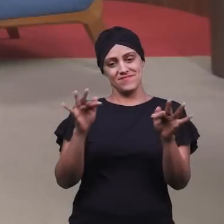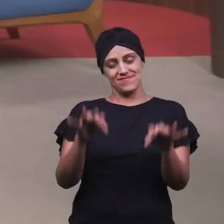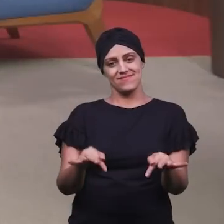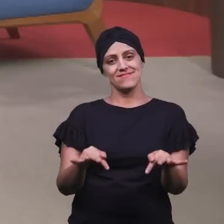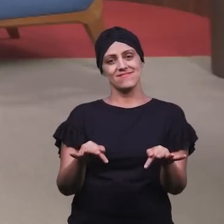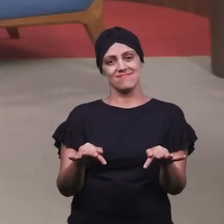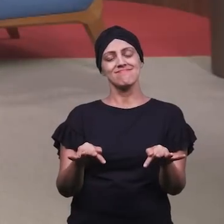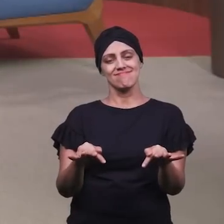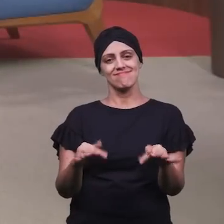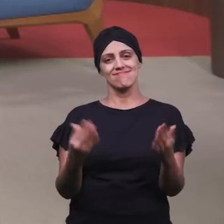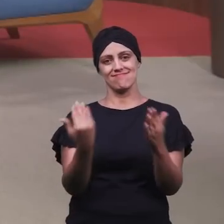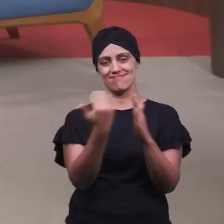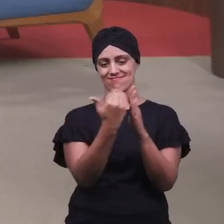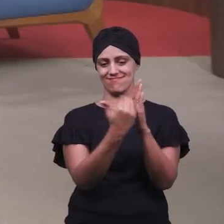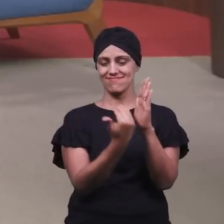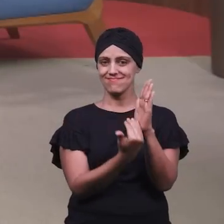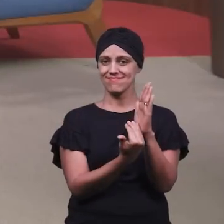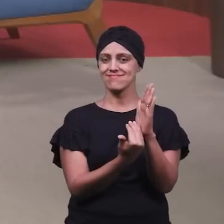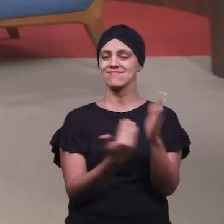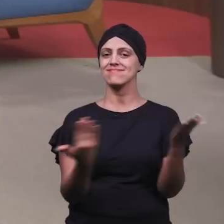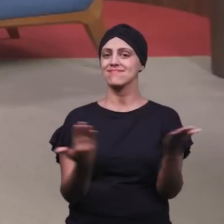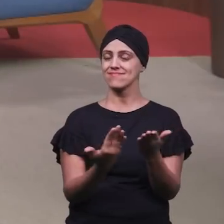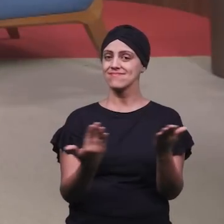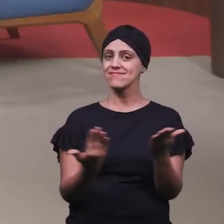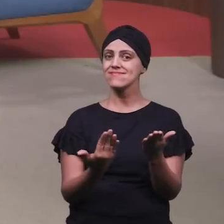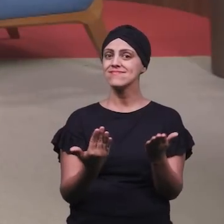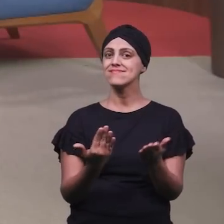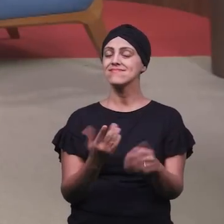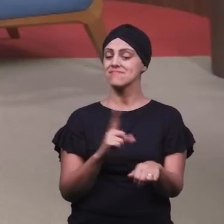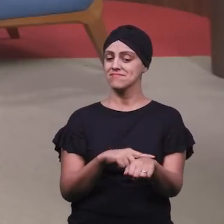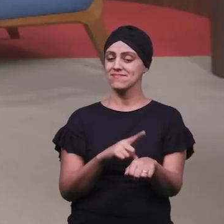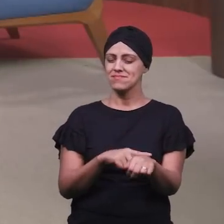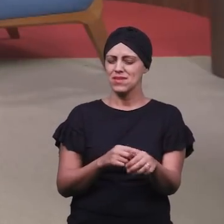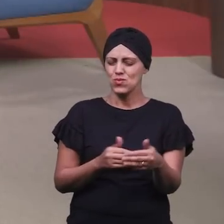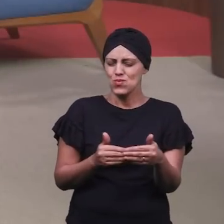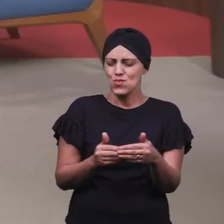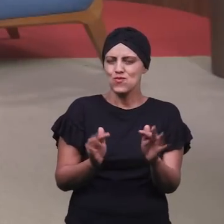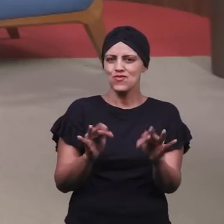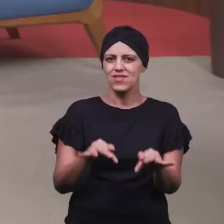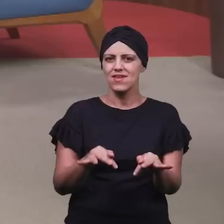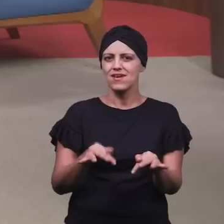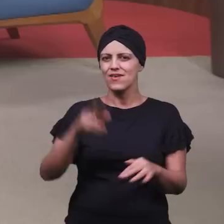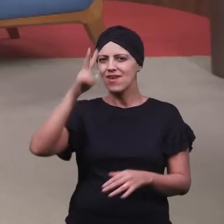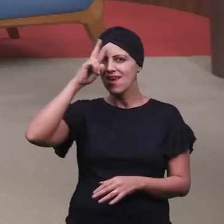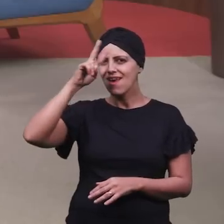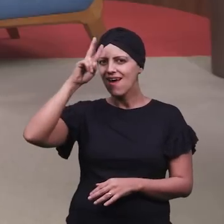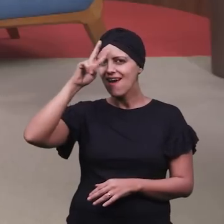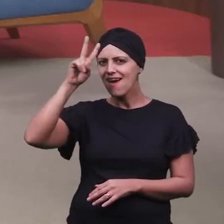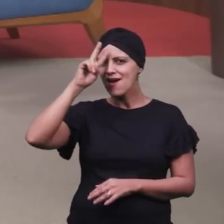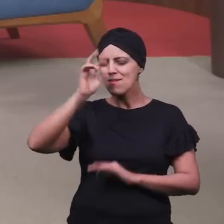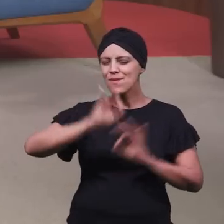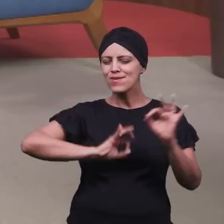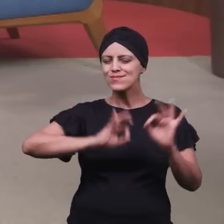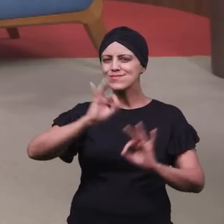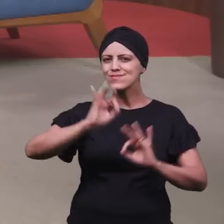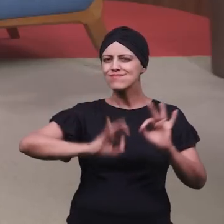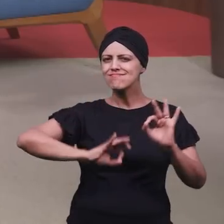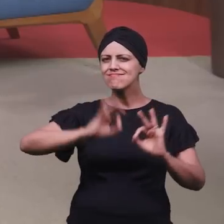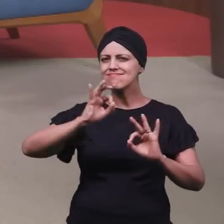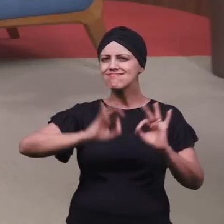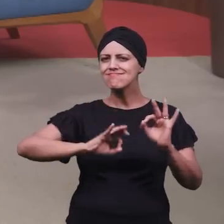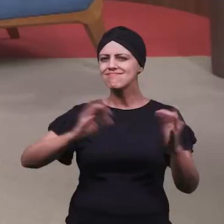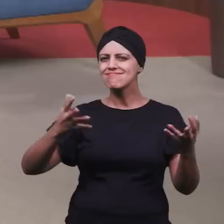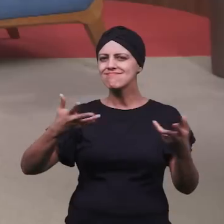Estamos chegando ao final de mais uma edição do programa e sempre nesse momento, aqui no finalzinho, a gente lembra daquele projeto